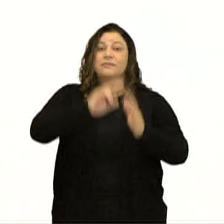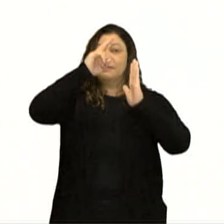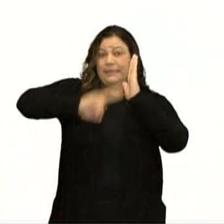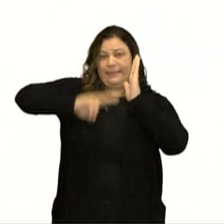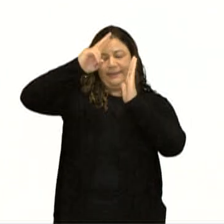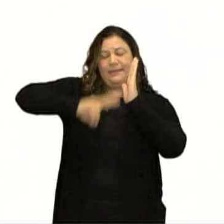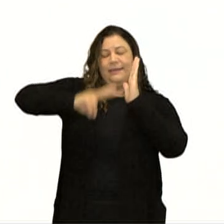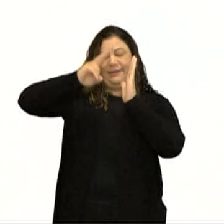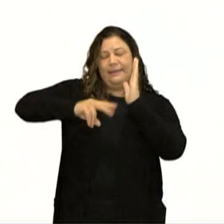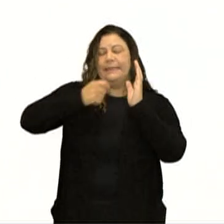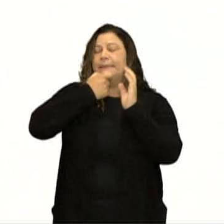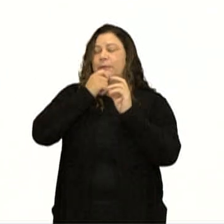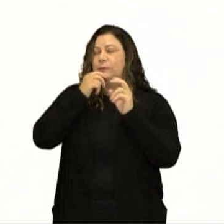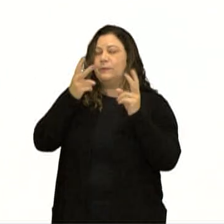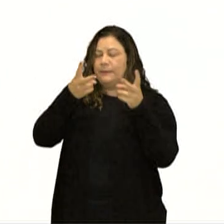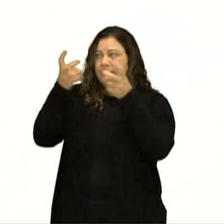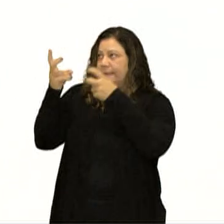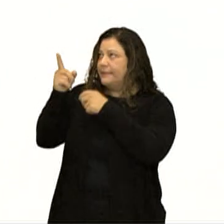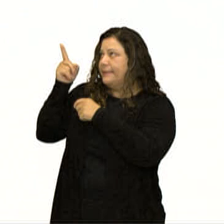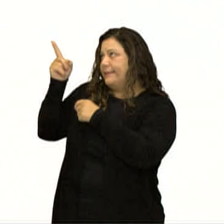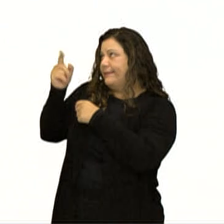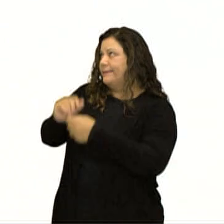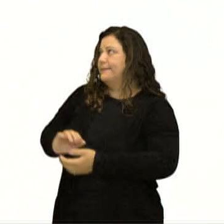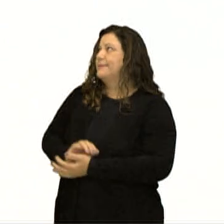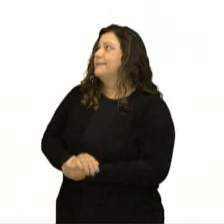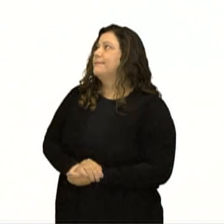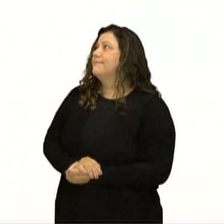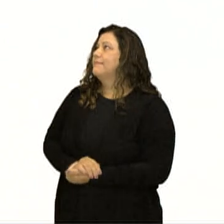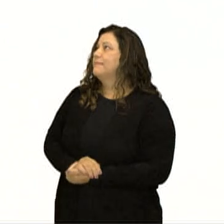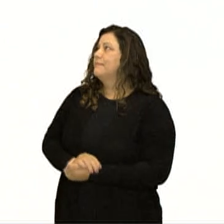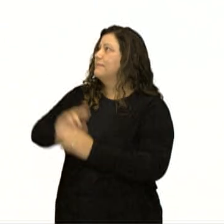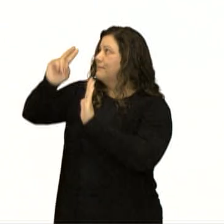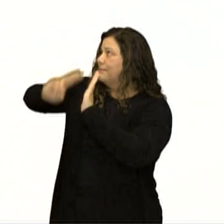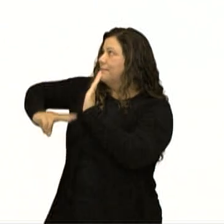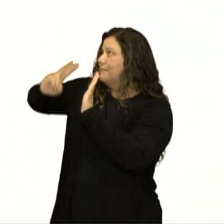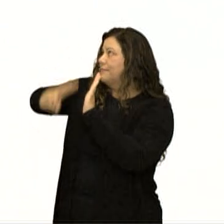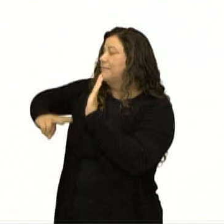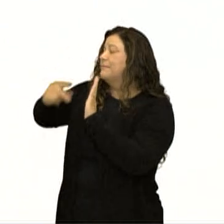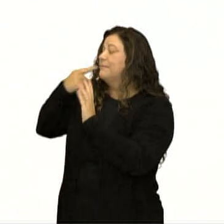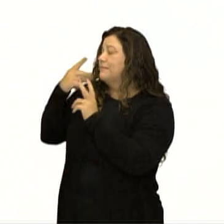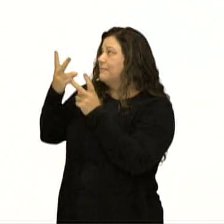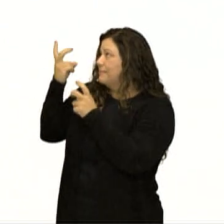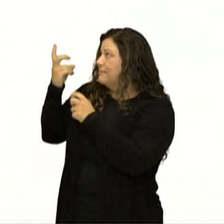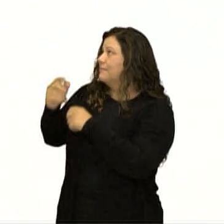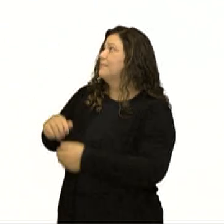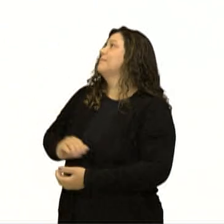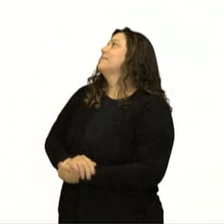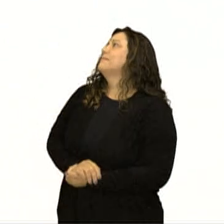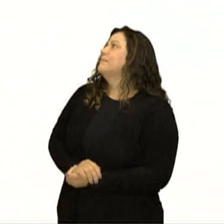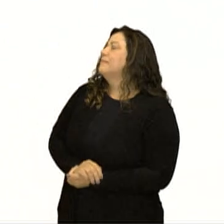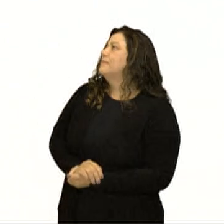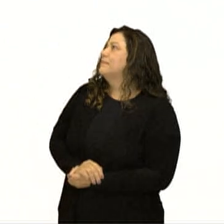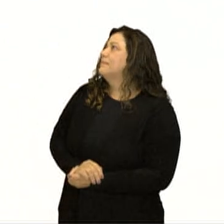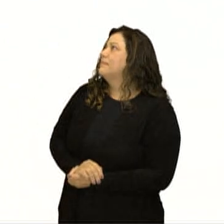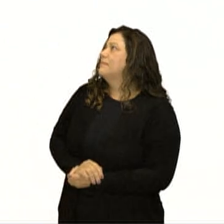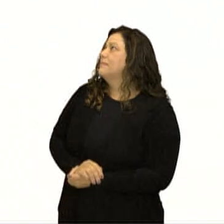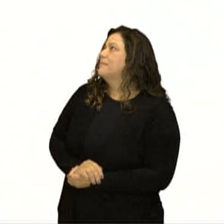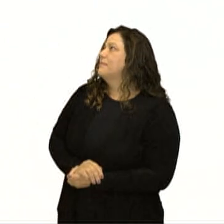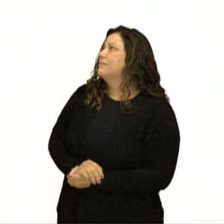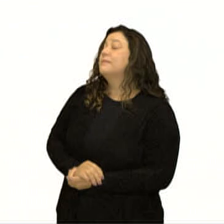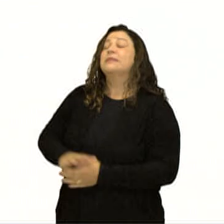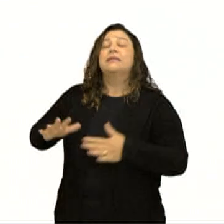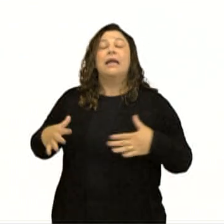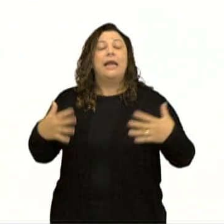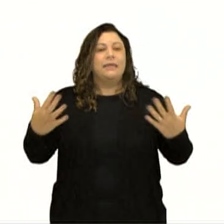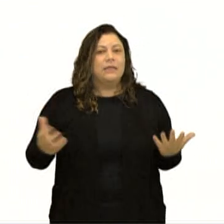refund if you cancel your tour at least 48 hours before your tour start time. Então, se